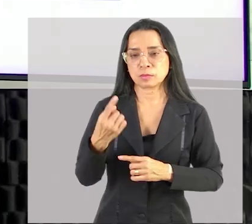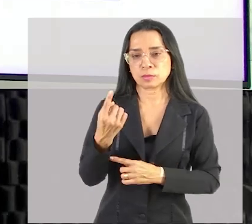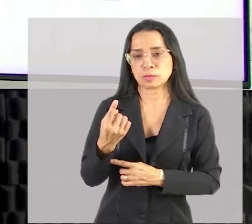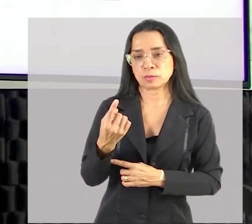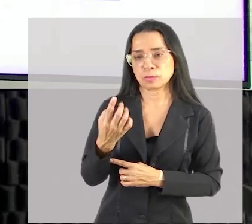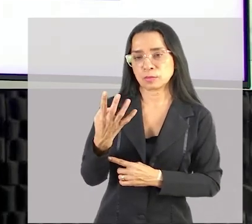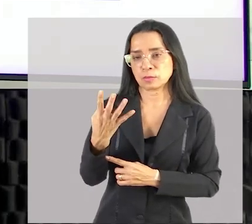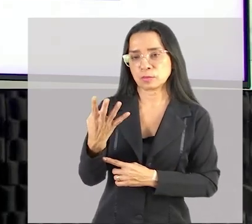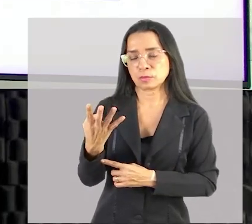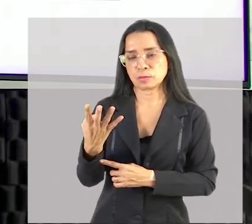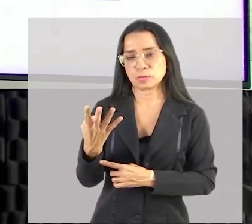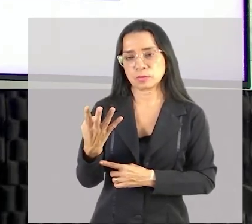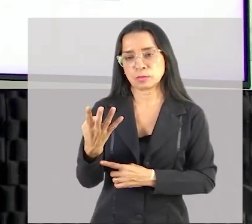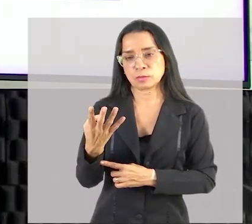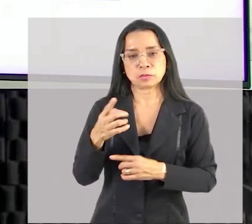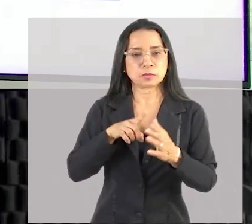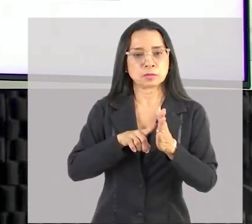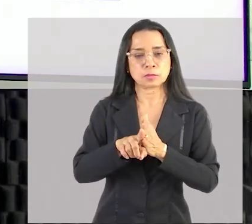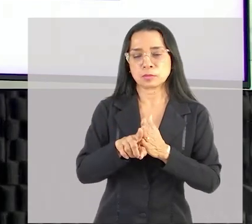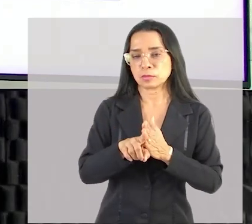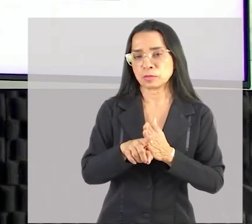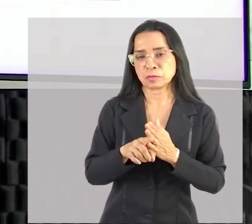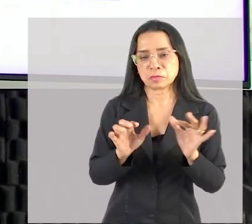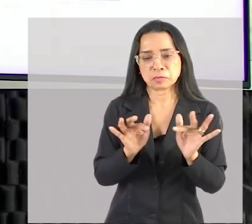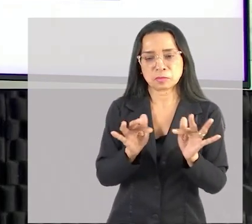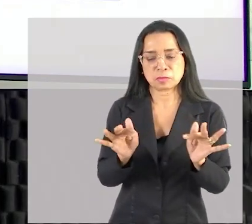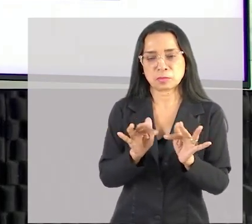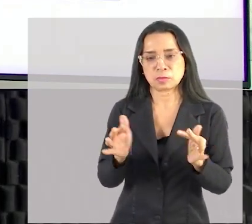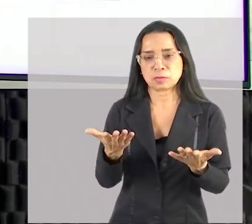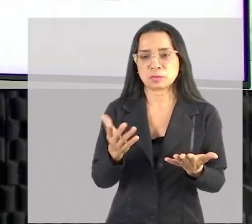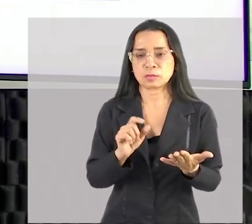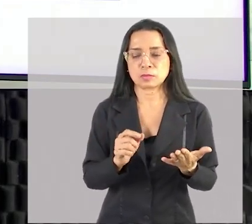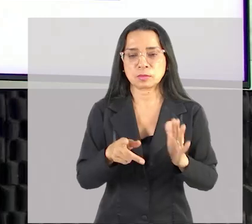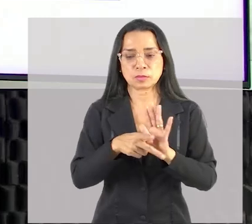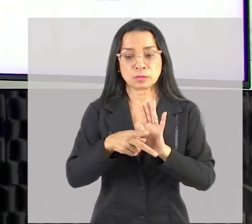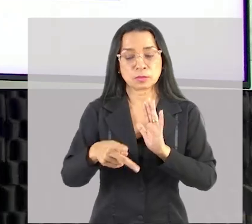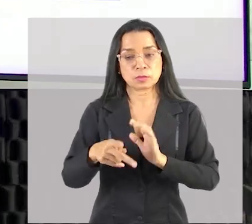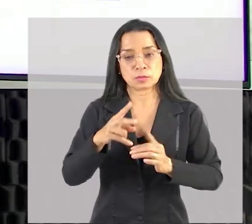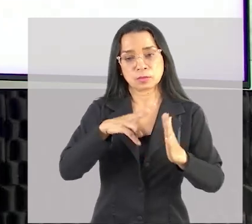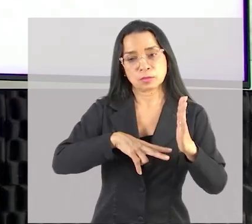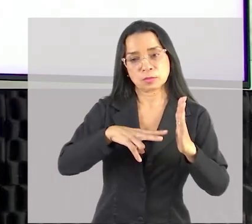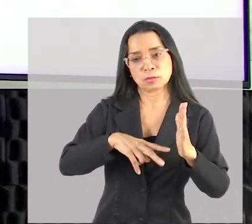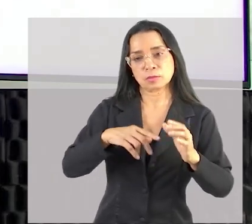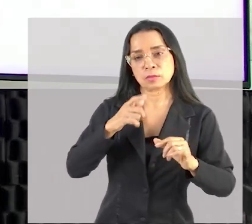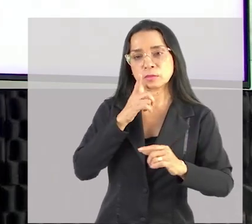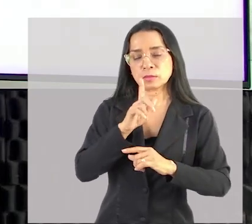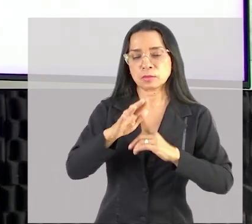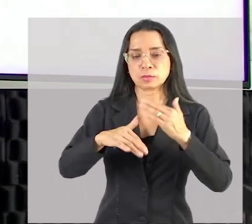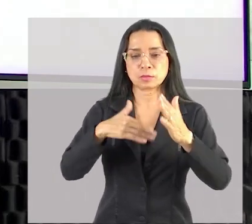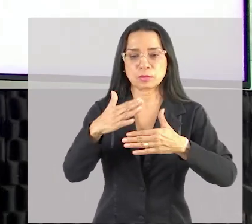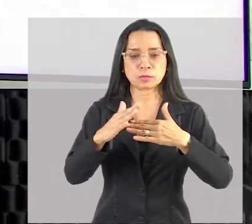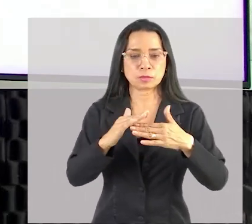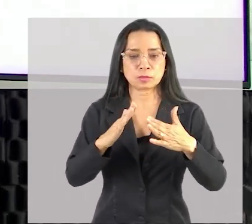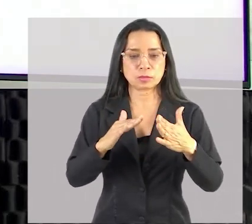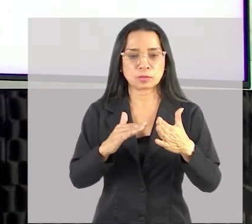e 4, uma questão bem light, bem leve mesmo. Na própria leitura tu consegue desenvolver tudo dela.